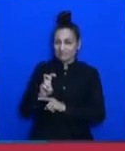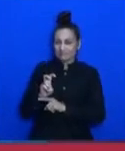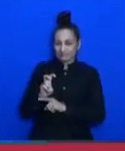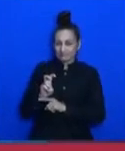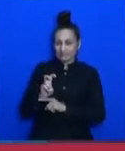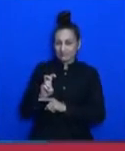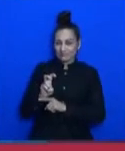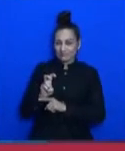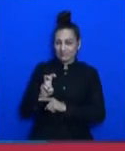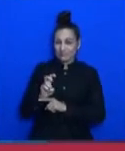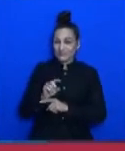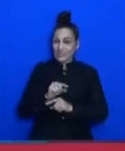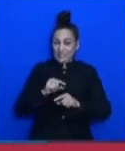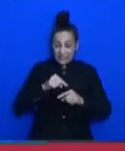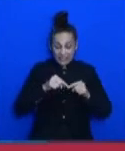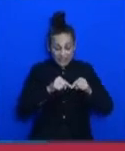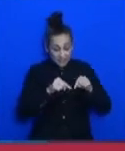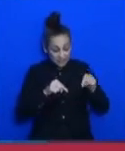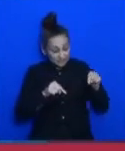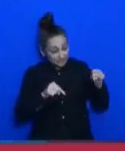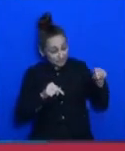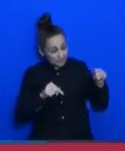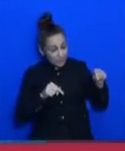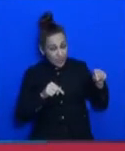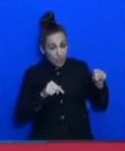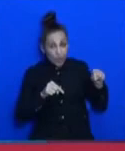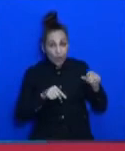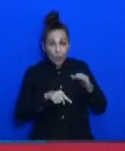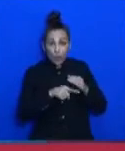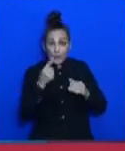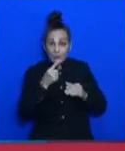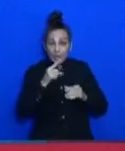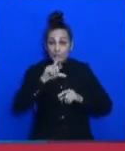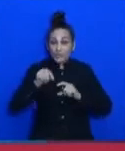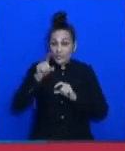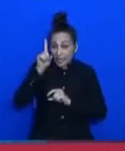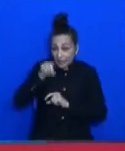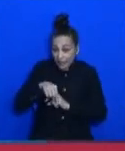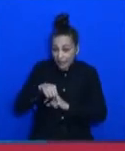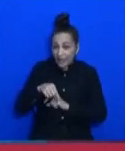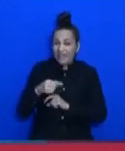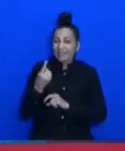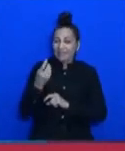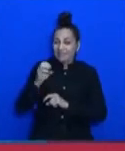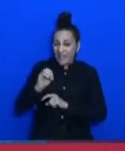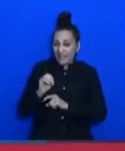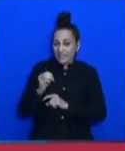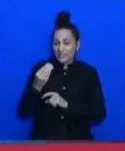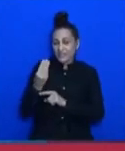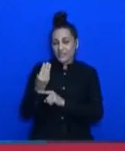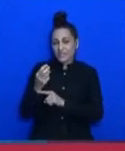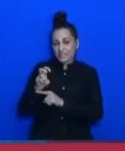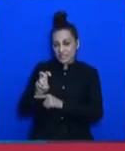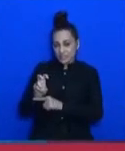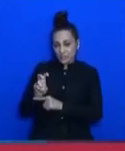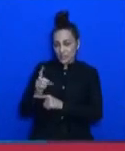Azul, 15. E as 6 dezenas sorteadas no primeiro sorteio da dupla cena foram